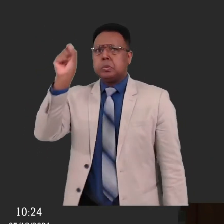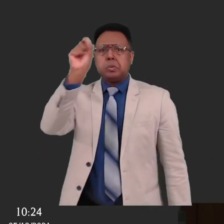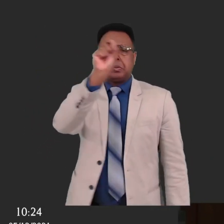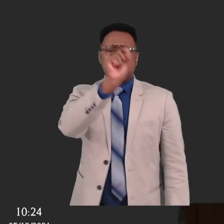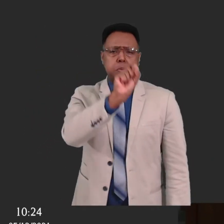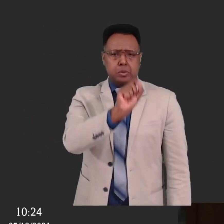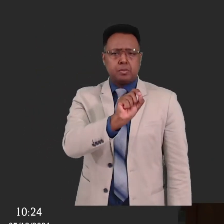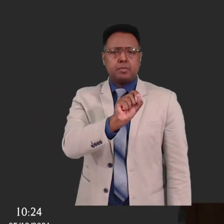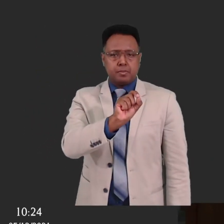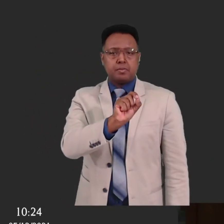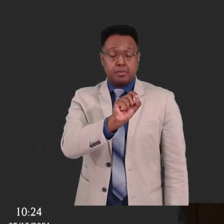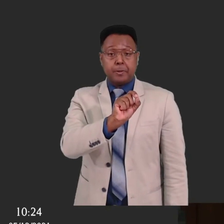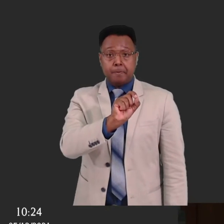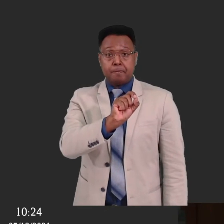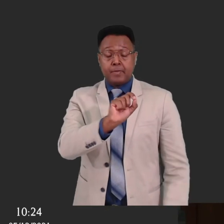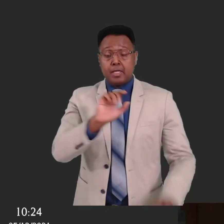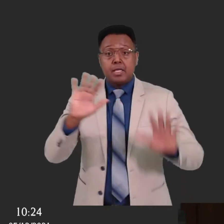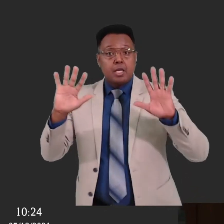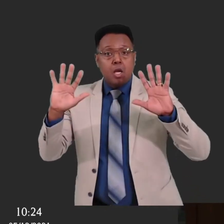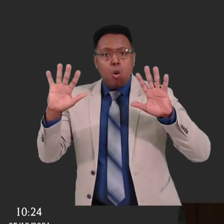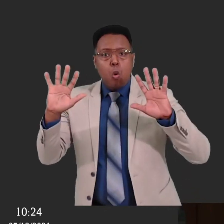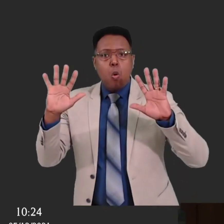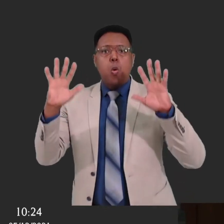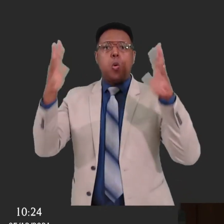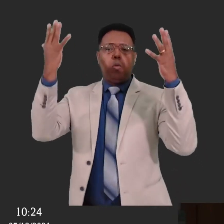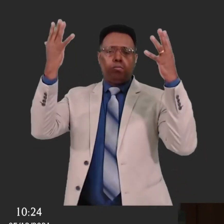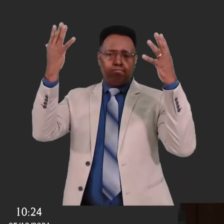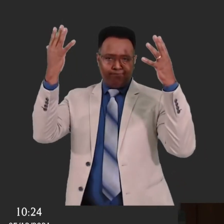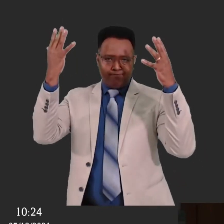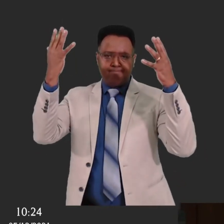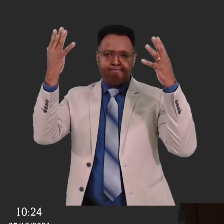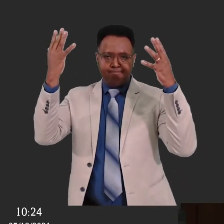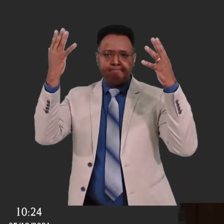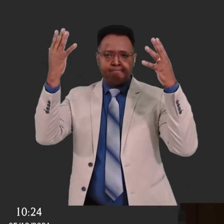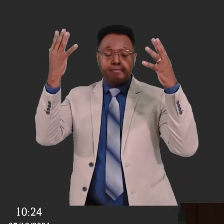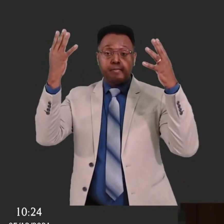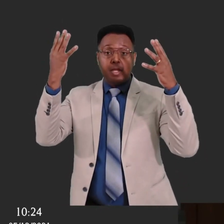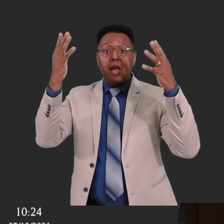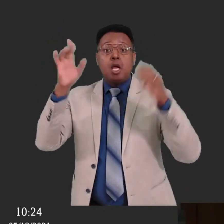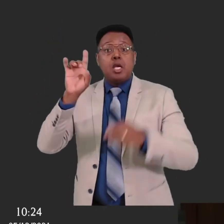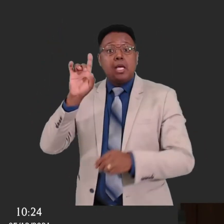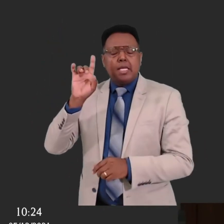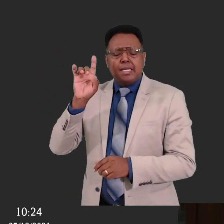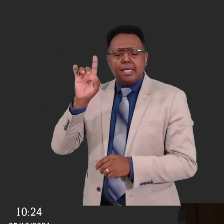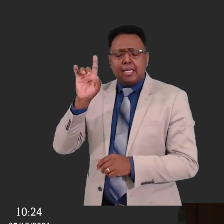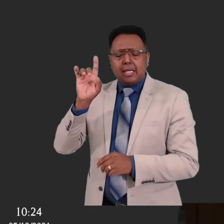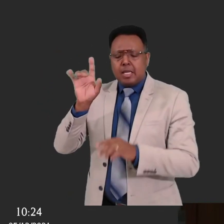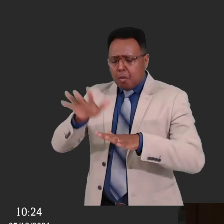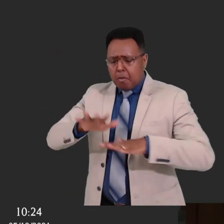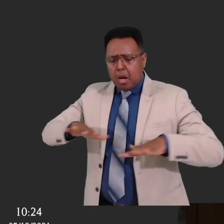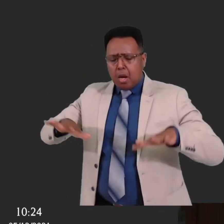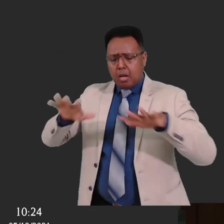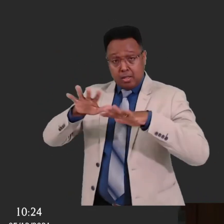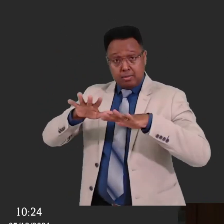em que se comemoram, nesses dias de festa, um dia como sendo o dia